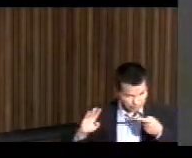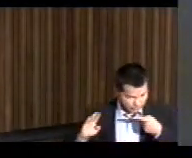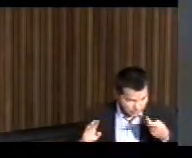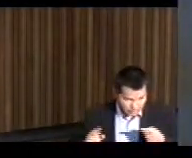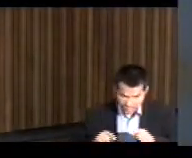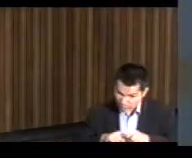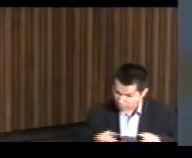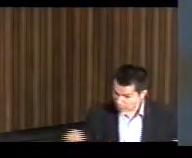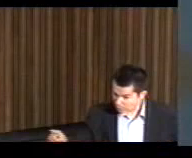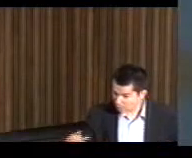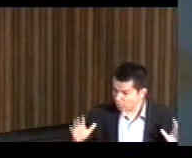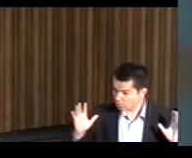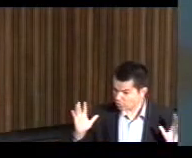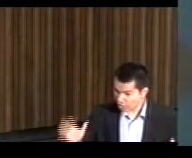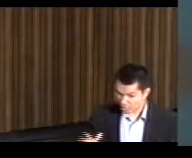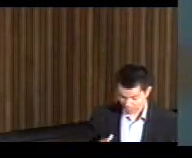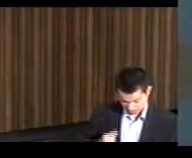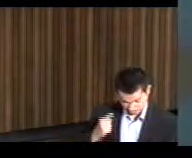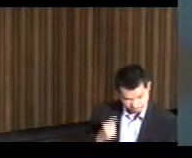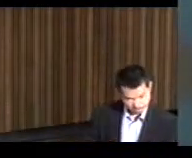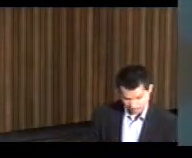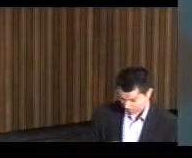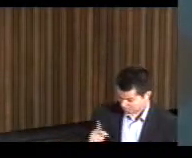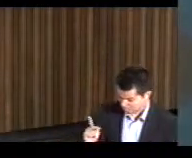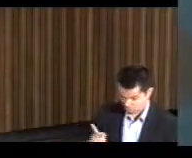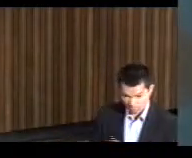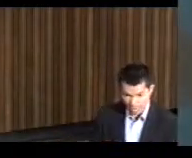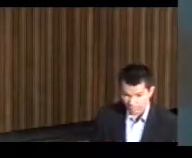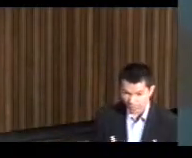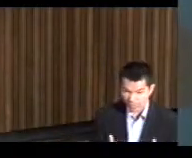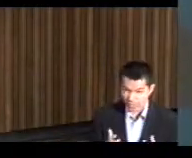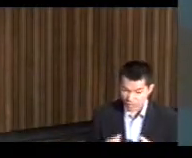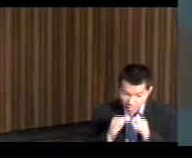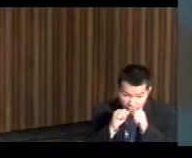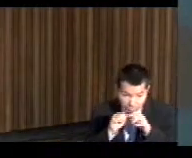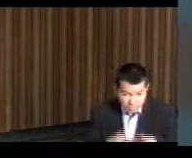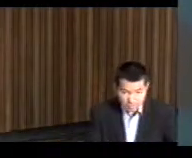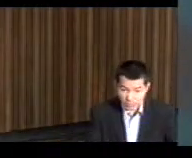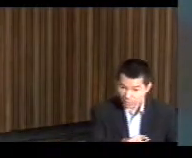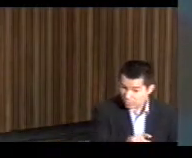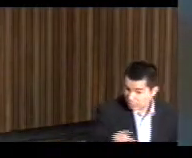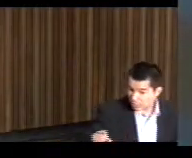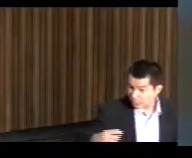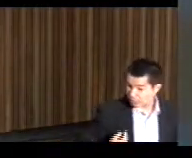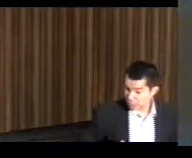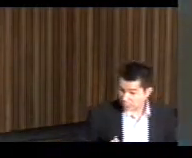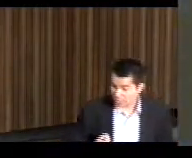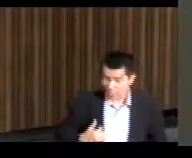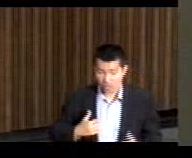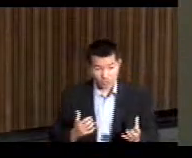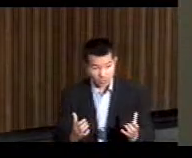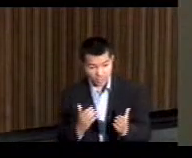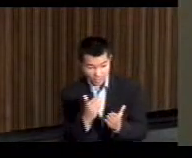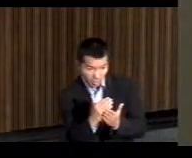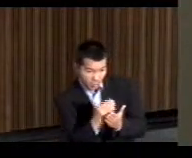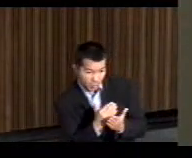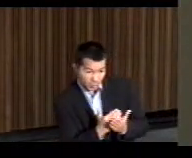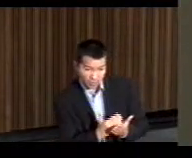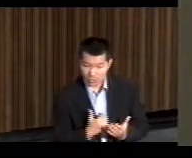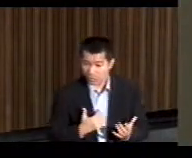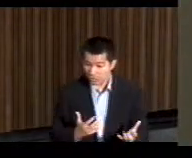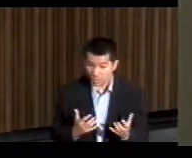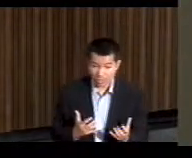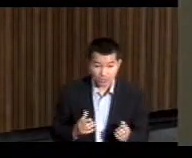um contrato. Eu vou cumprir a minha promessa nos seus detalhes, e eu tenho